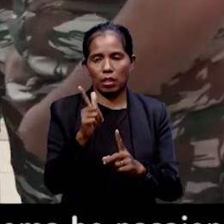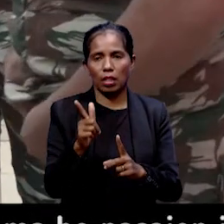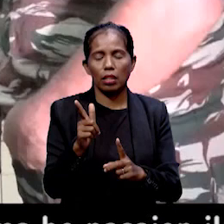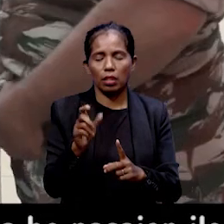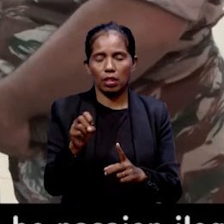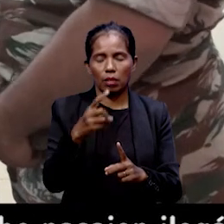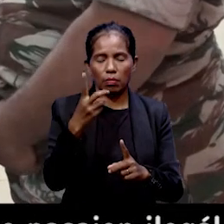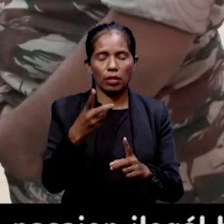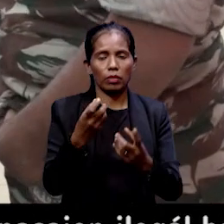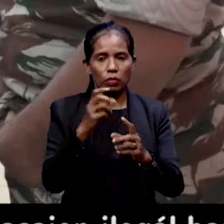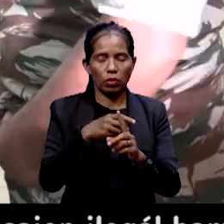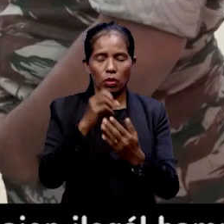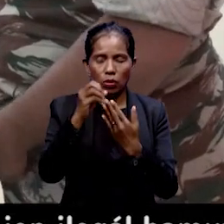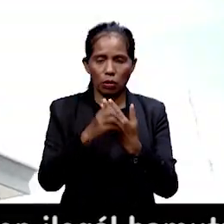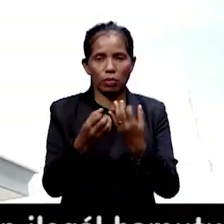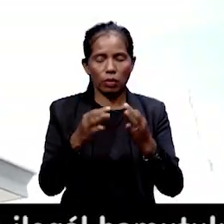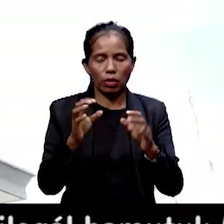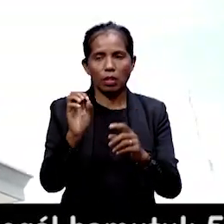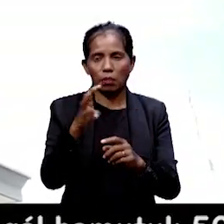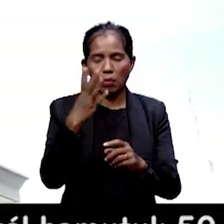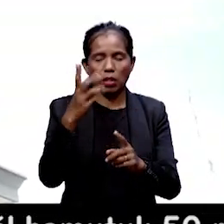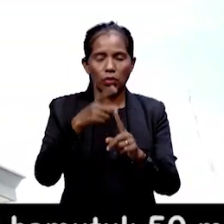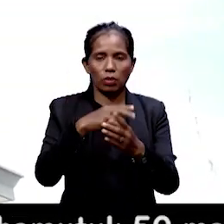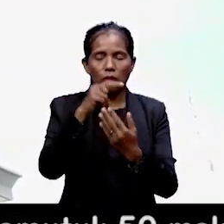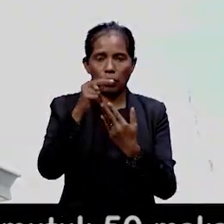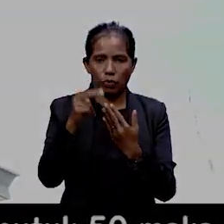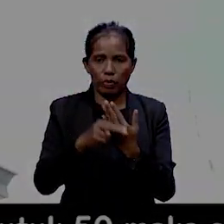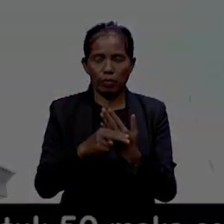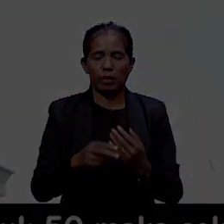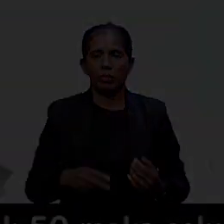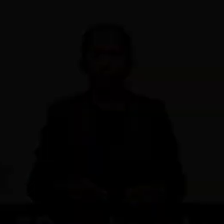termine iha lorong grunusing hat fulo novembro nem. Na plan sever Justina no GMN.